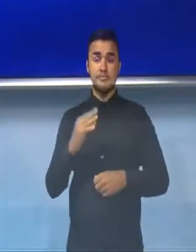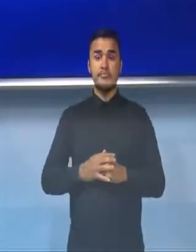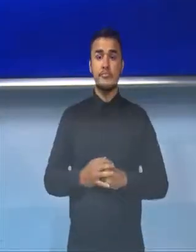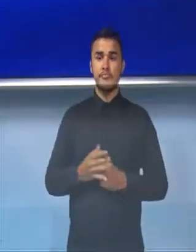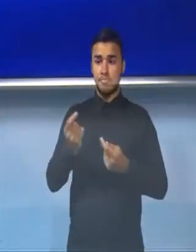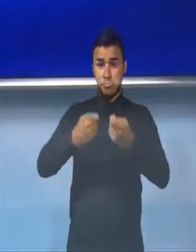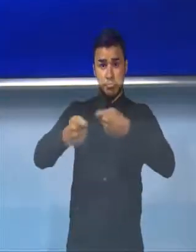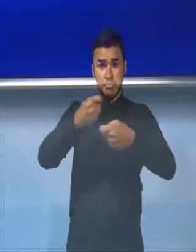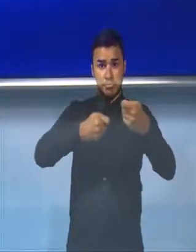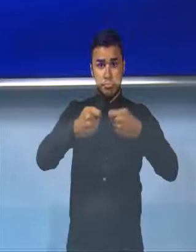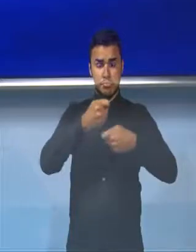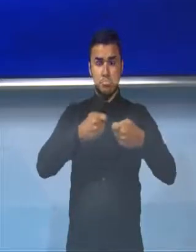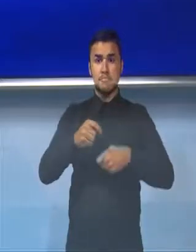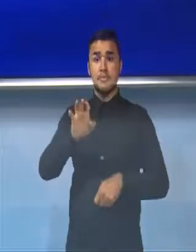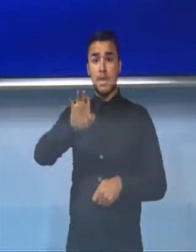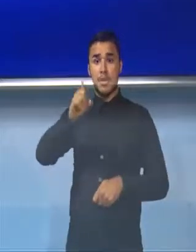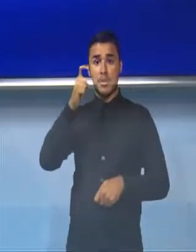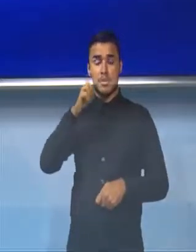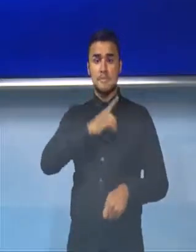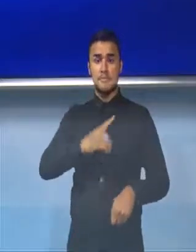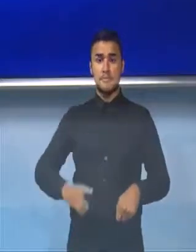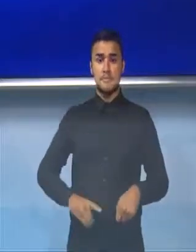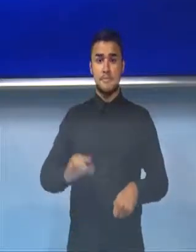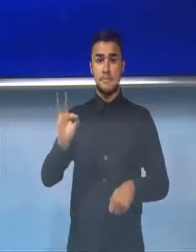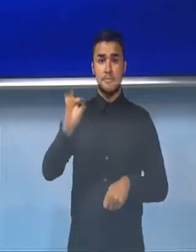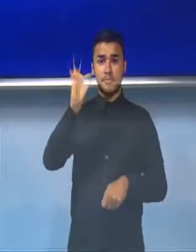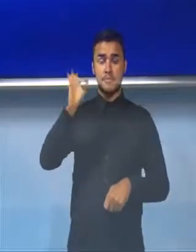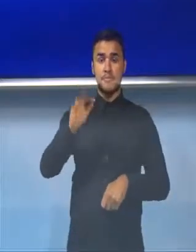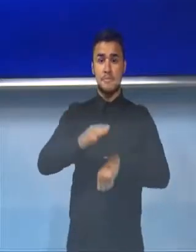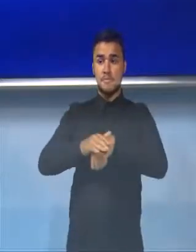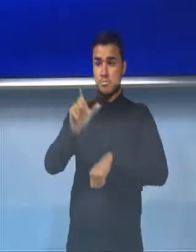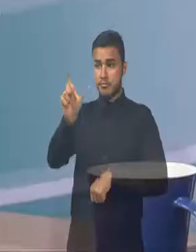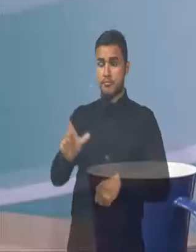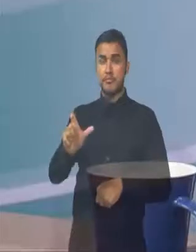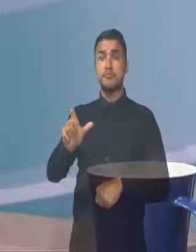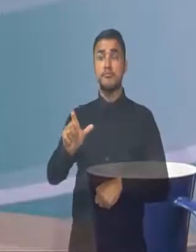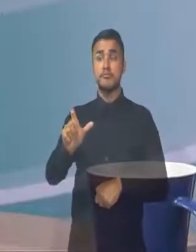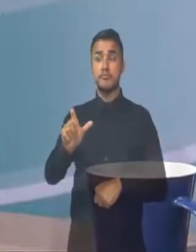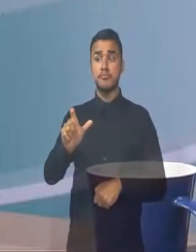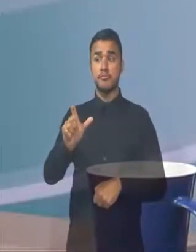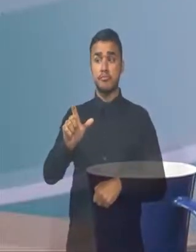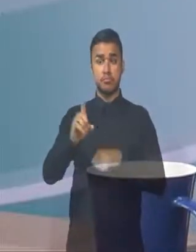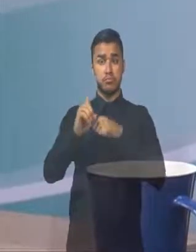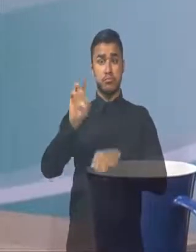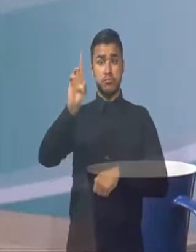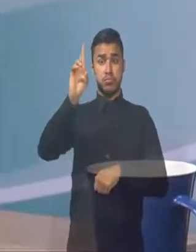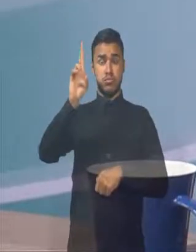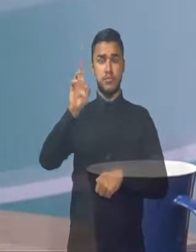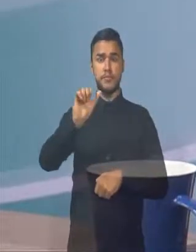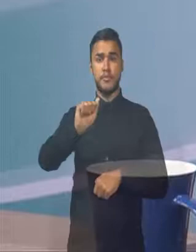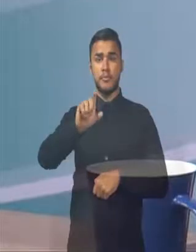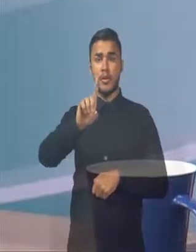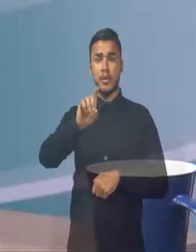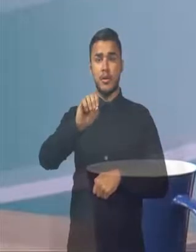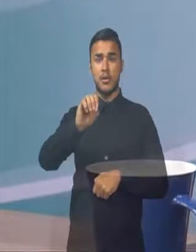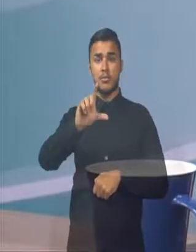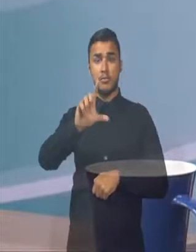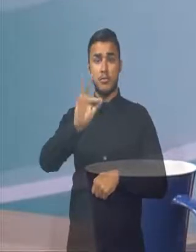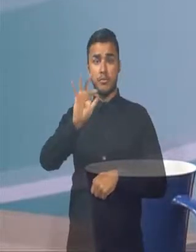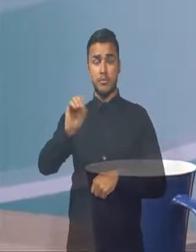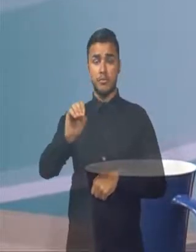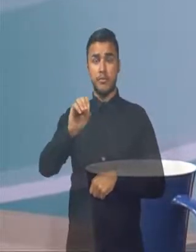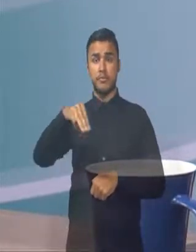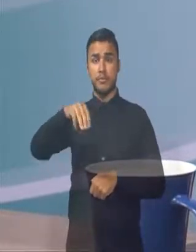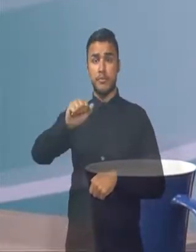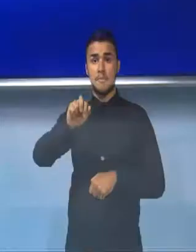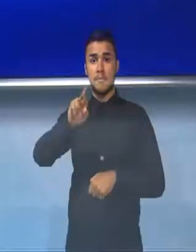administrador, ex-deputado federal, ex-ministro do Brasil, o doutor Adolfo Marinho, portanto, um homem que serviu a este país e esse Estado